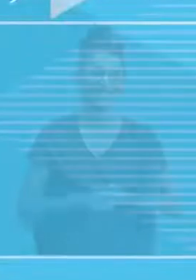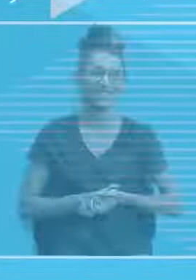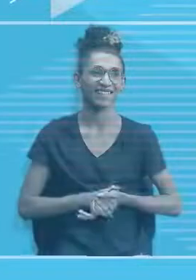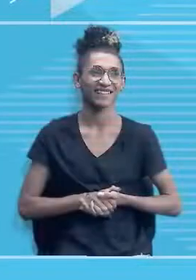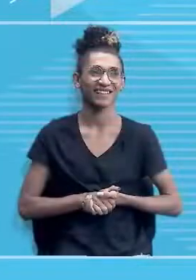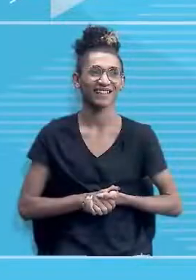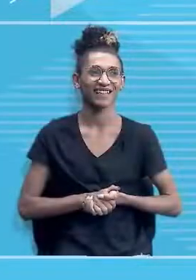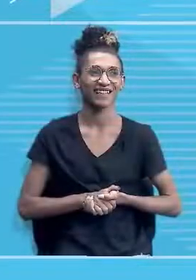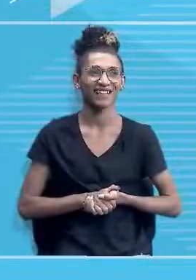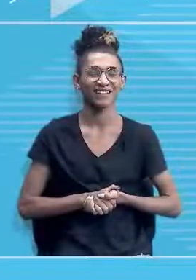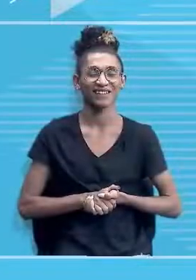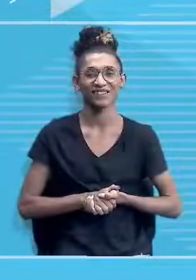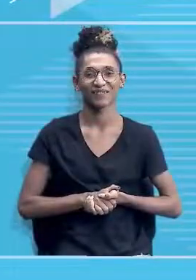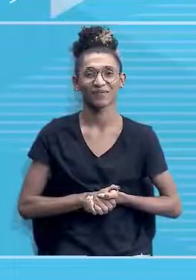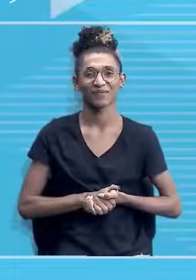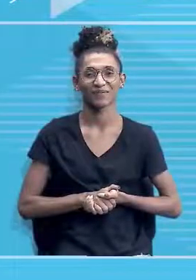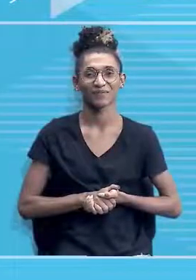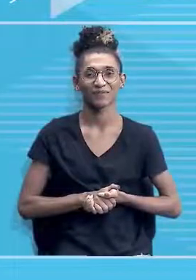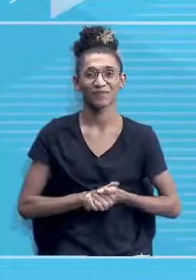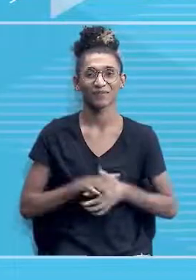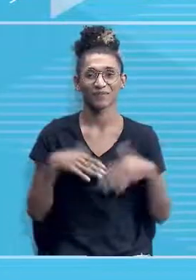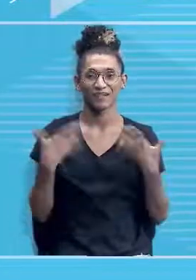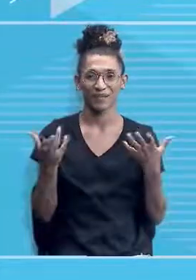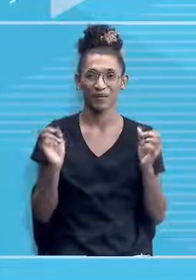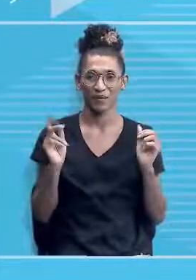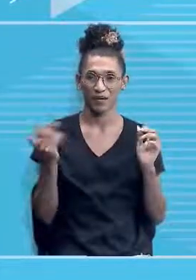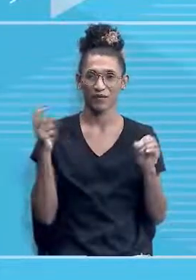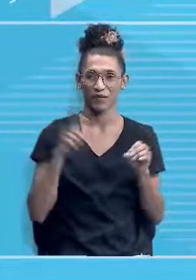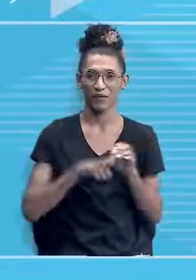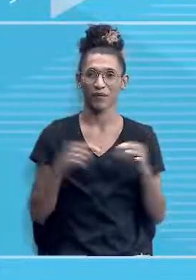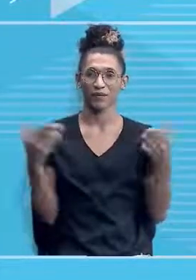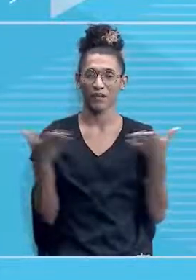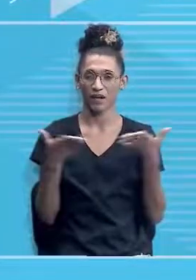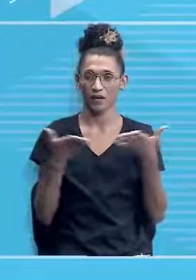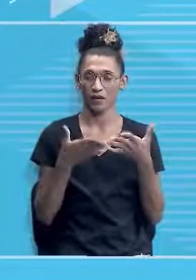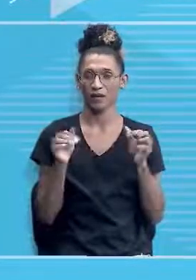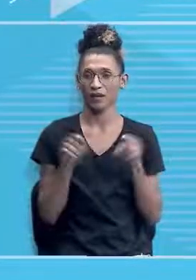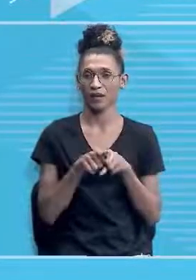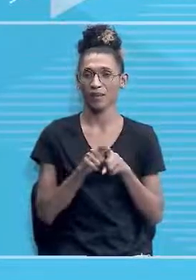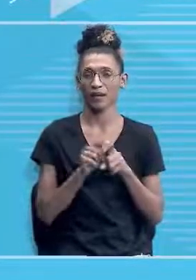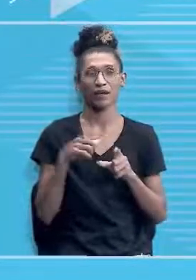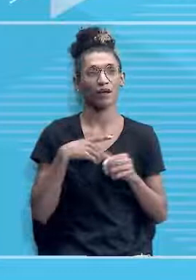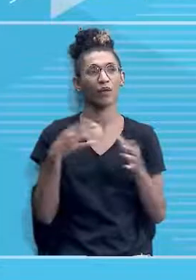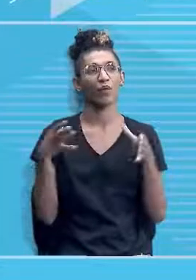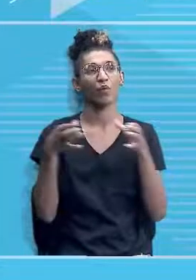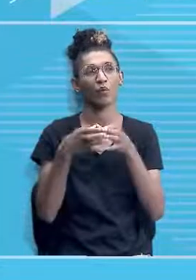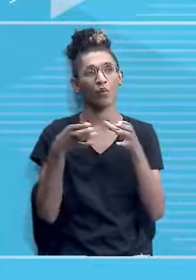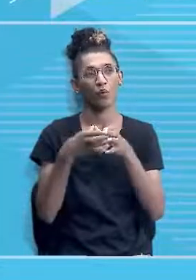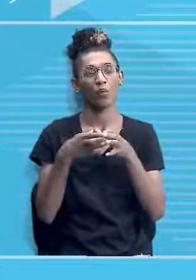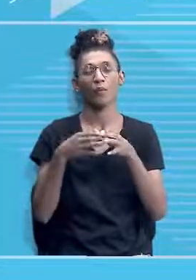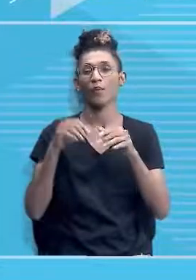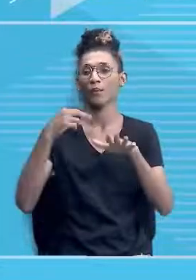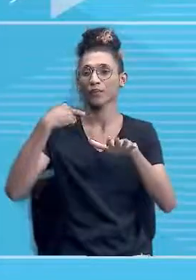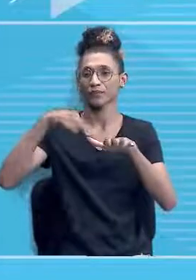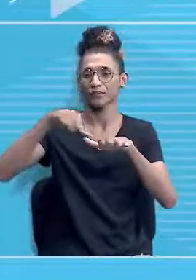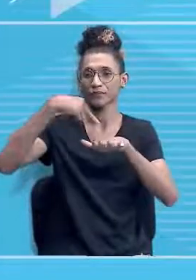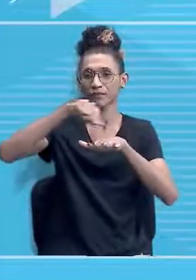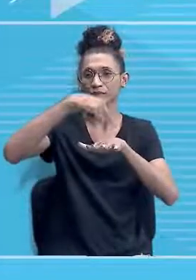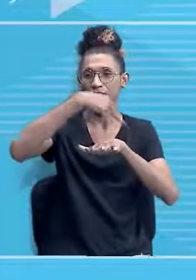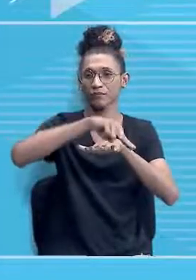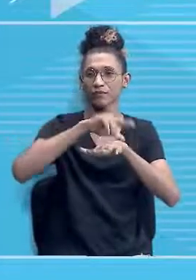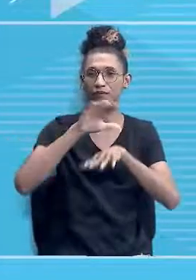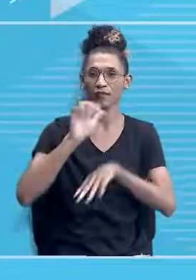o ok voltamos aí então as aminas podem ser secundárias